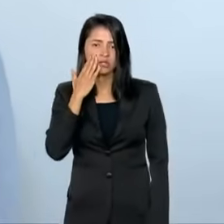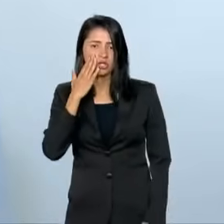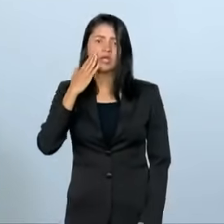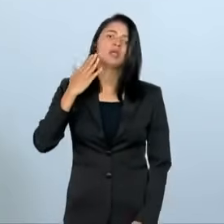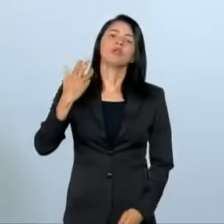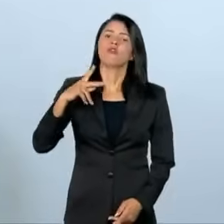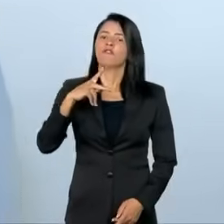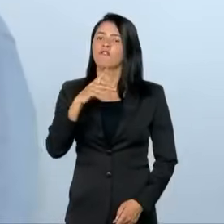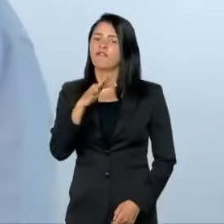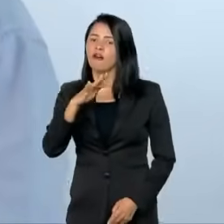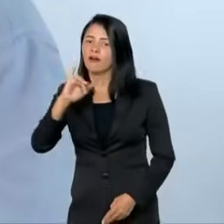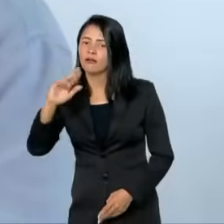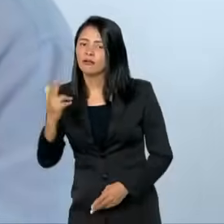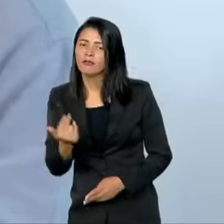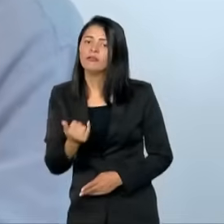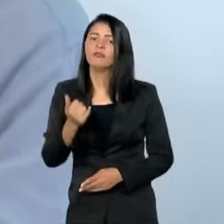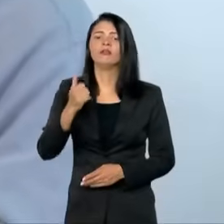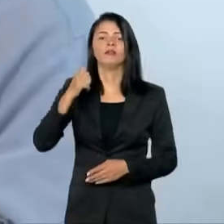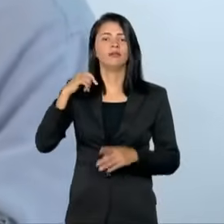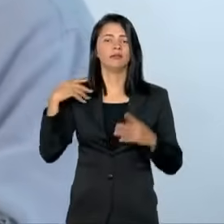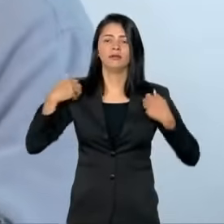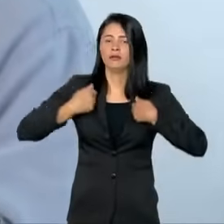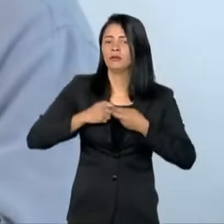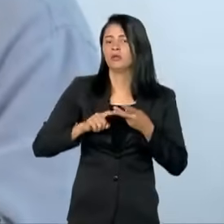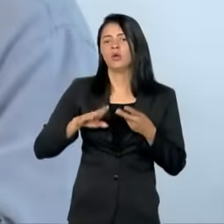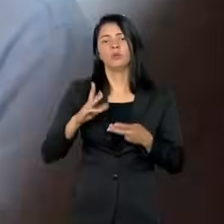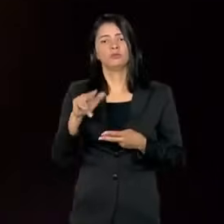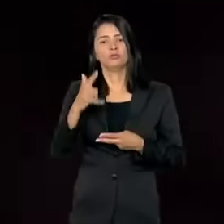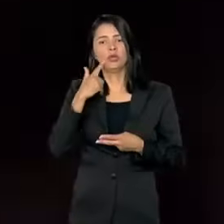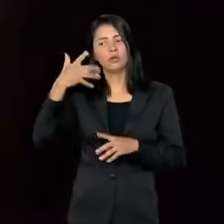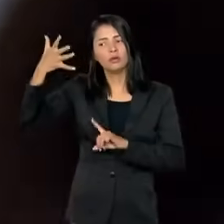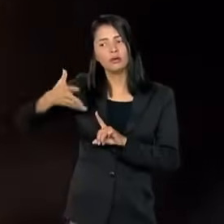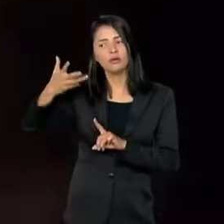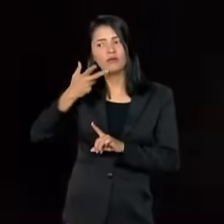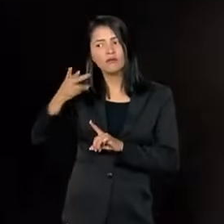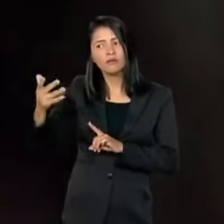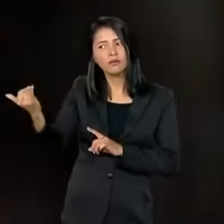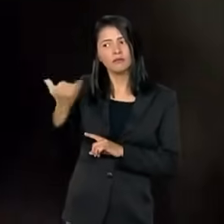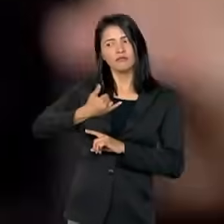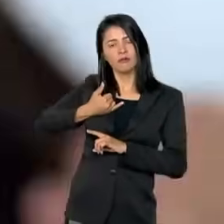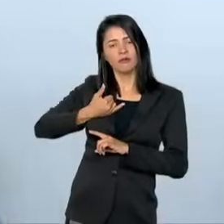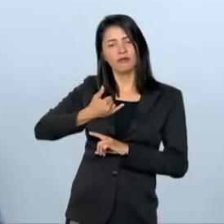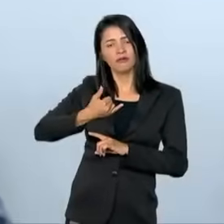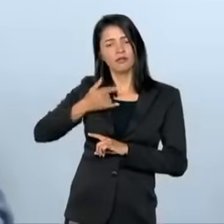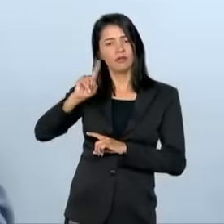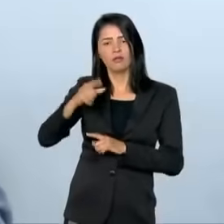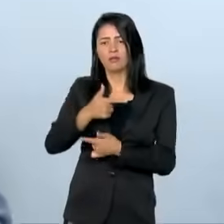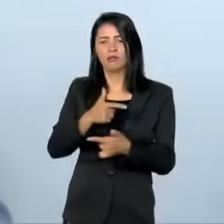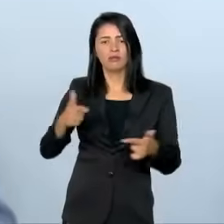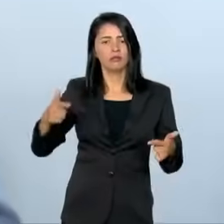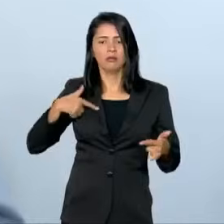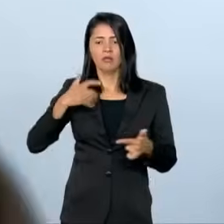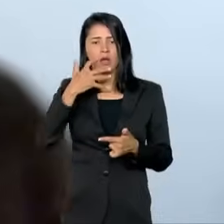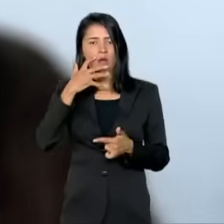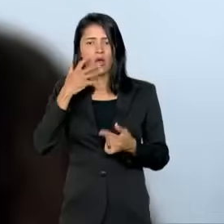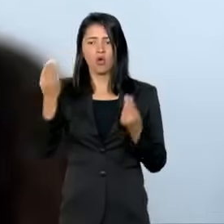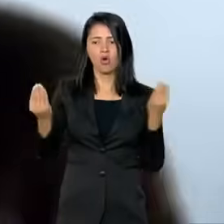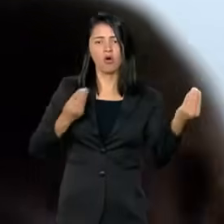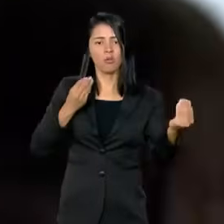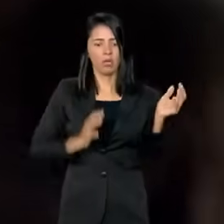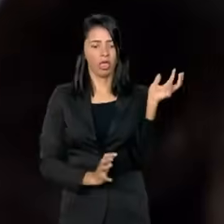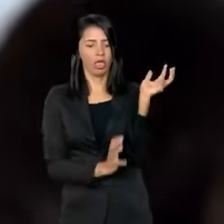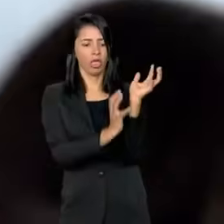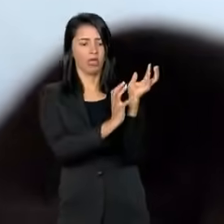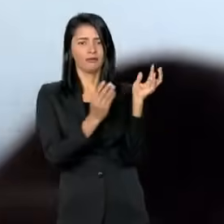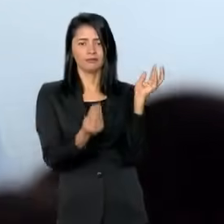Dantas, porque eu queria ouvir deles o que eles falaram. Tá? Ou seja, não haverá impedimento da